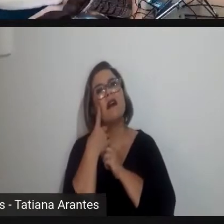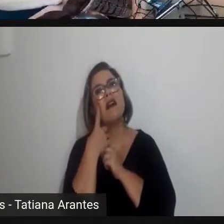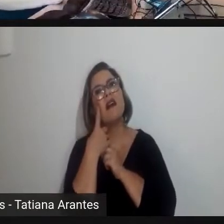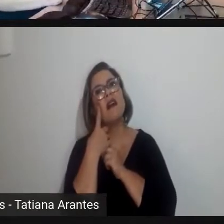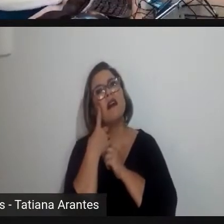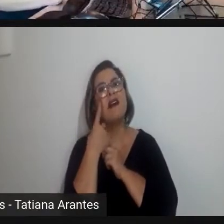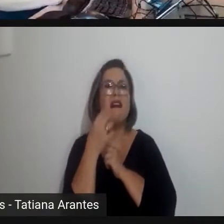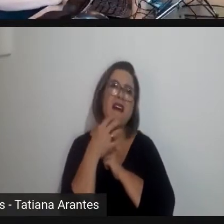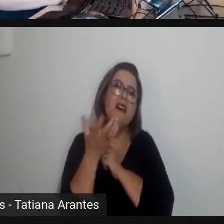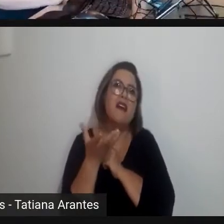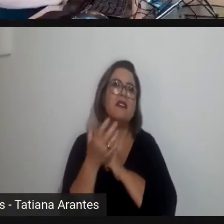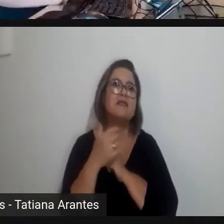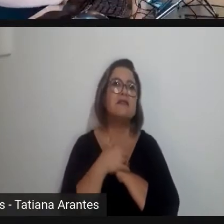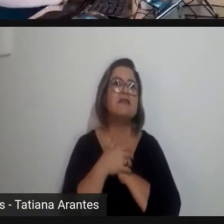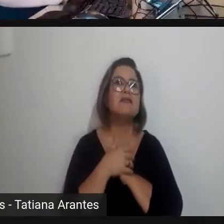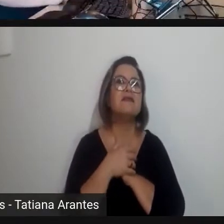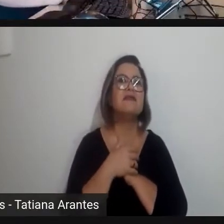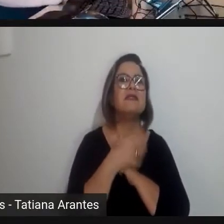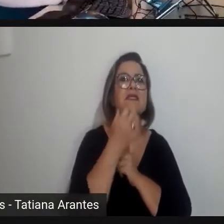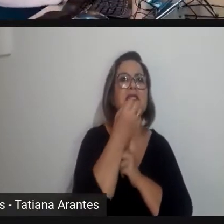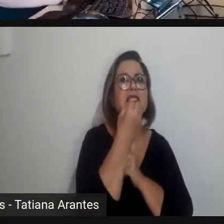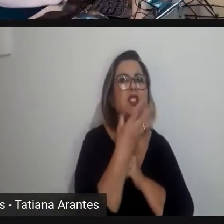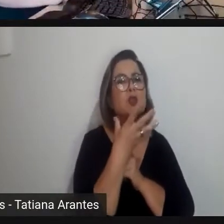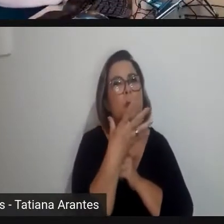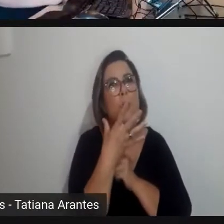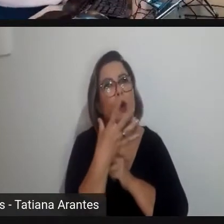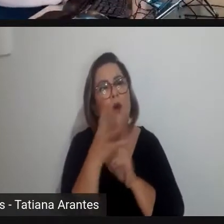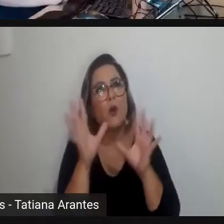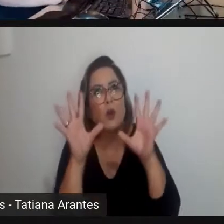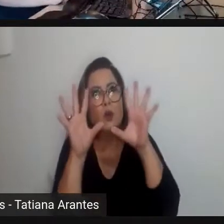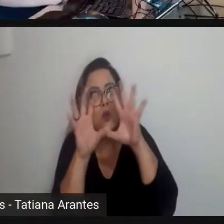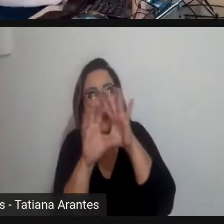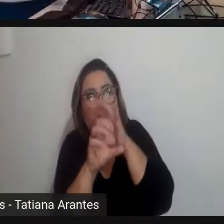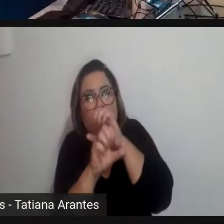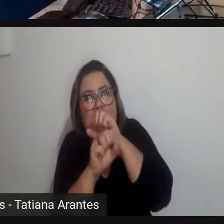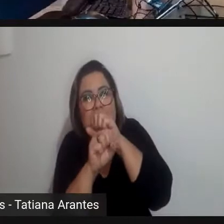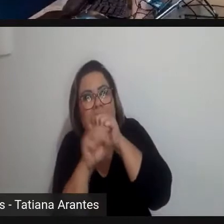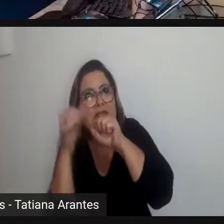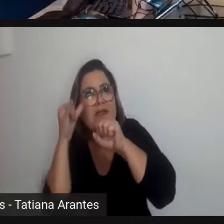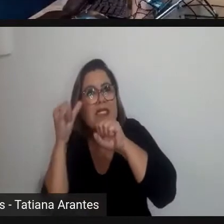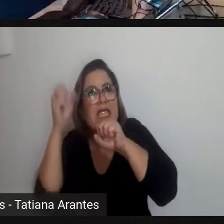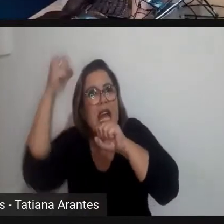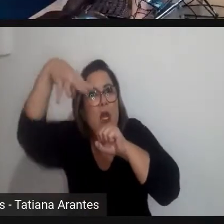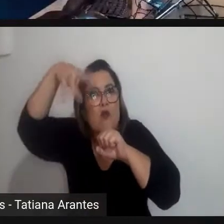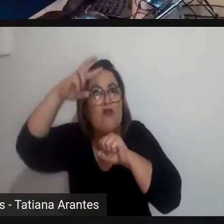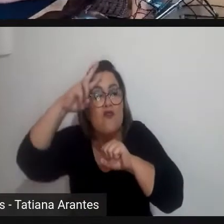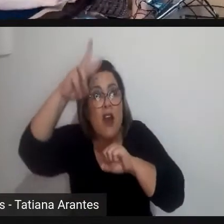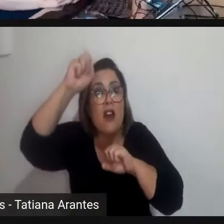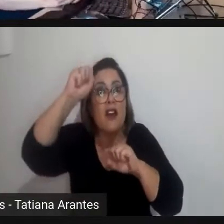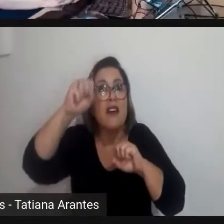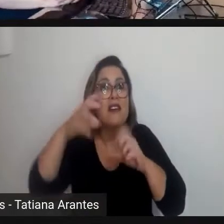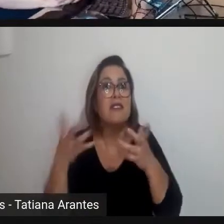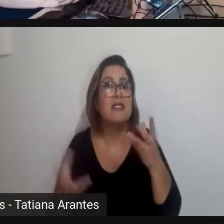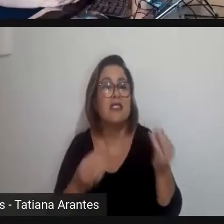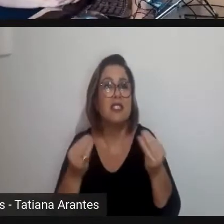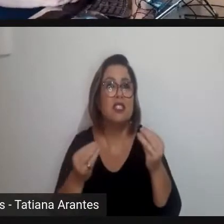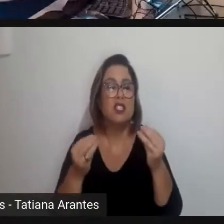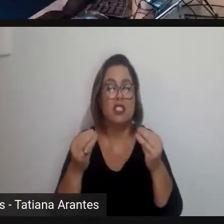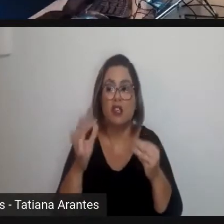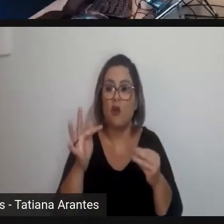assim, procurar um bom contraste, né, sobre a luminância do caractere em relação ao